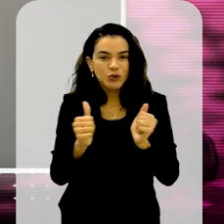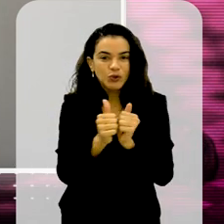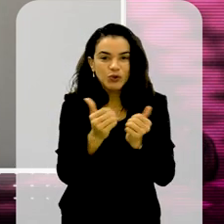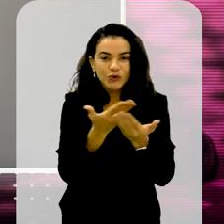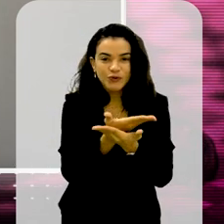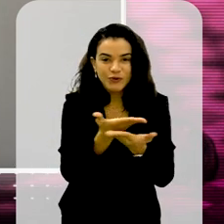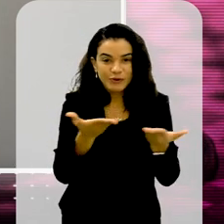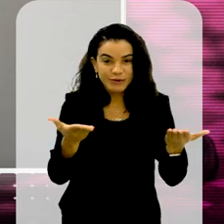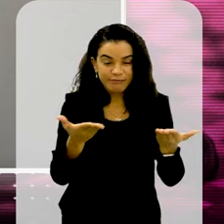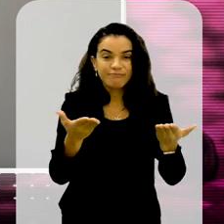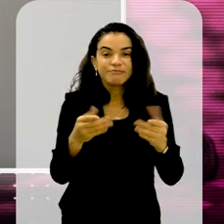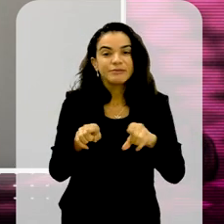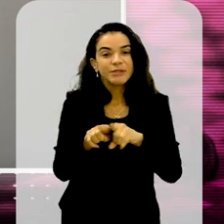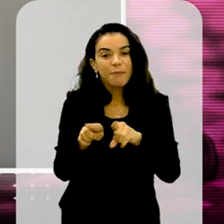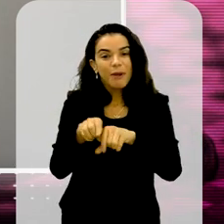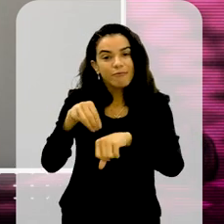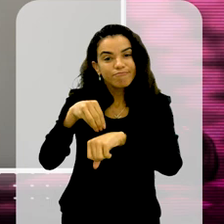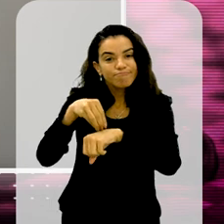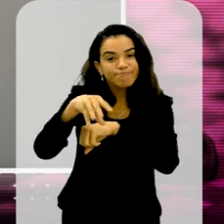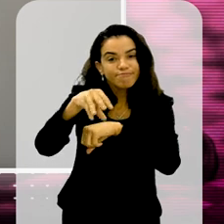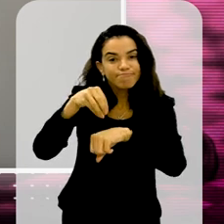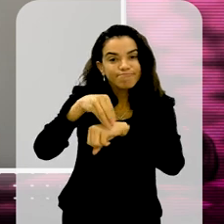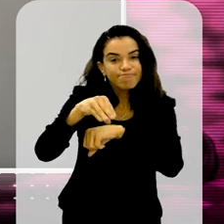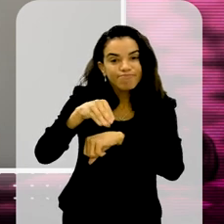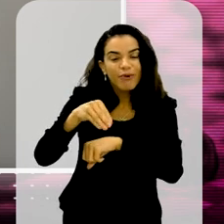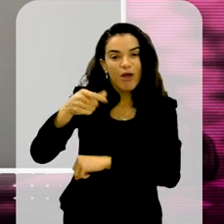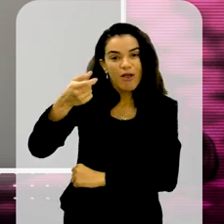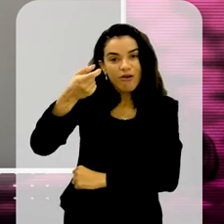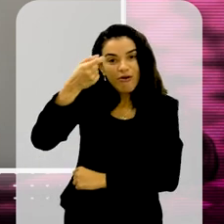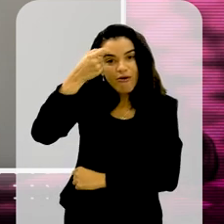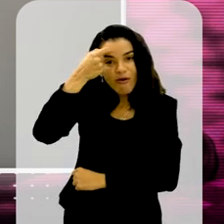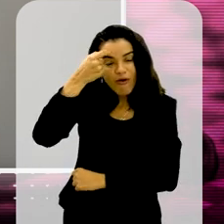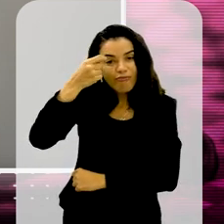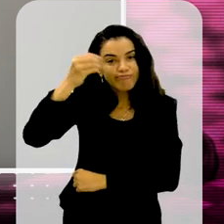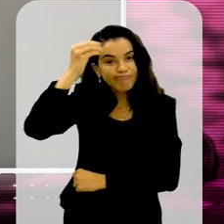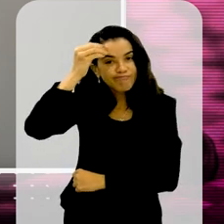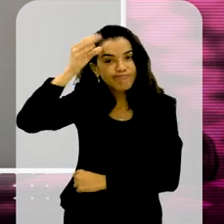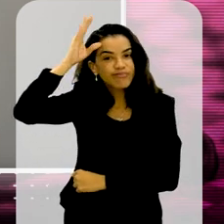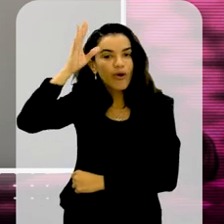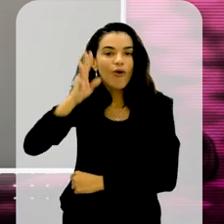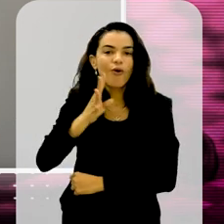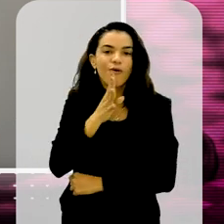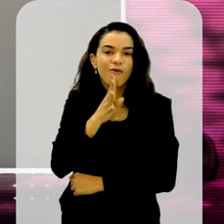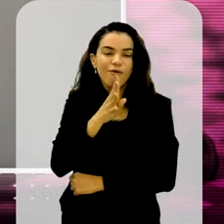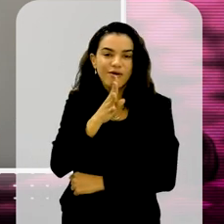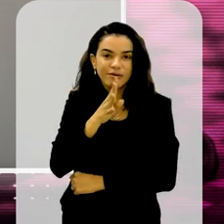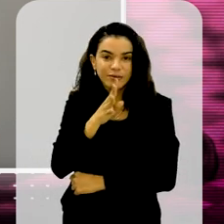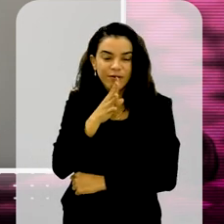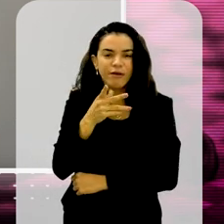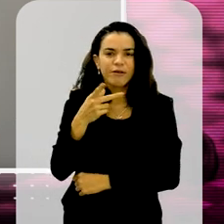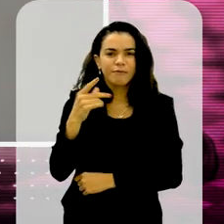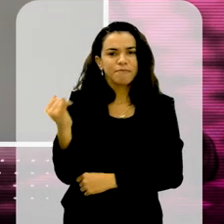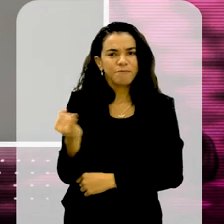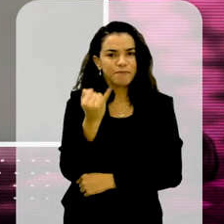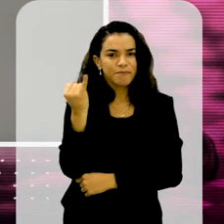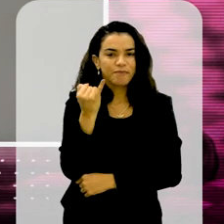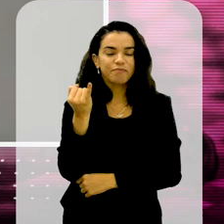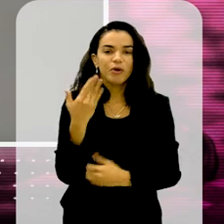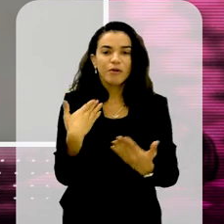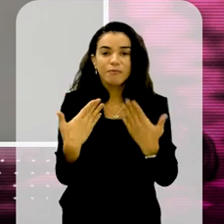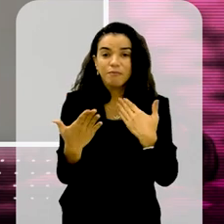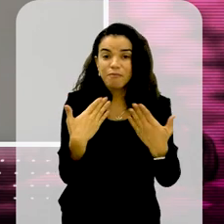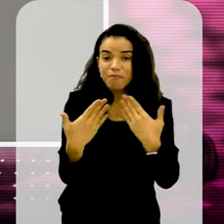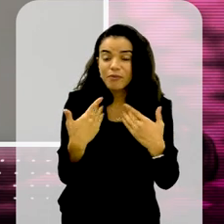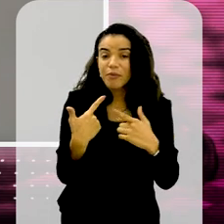um pouquinho desse tema e trazendo um pouco mais de conscientização para as pessoas. É importante sim a gente falar sobre isso, porque